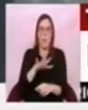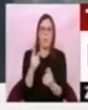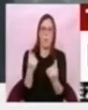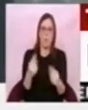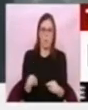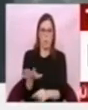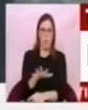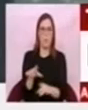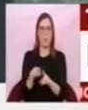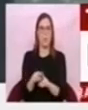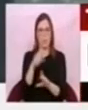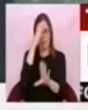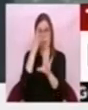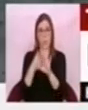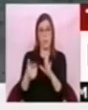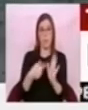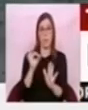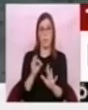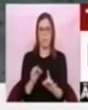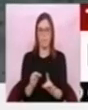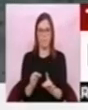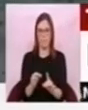destas que os psicólogos são necessários, é